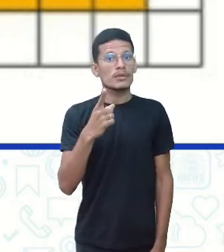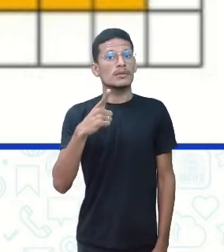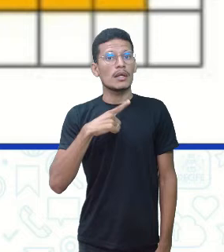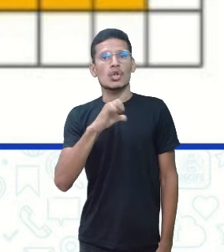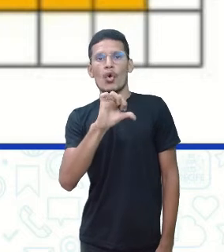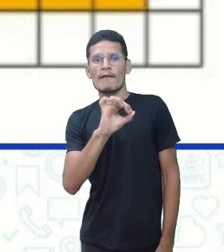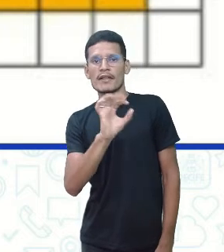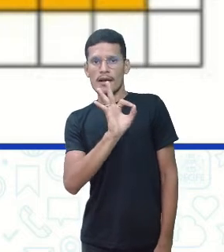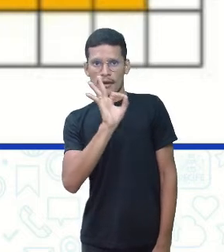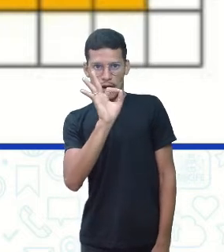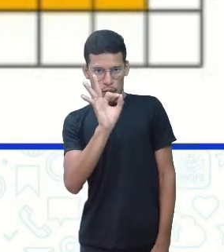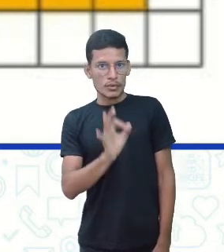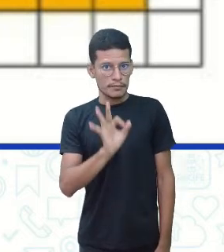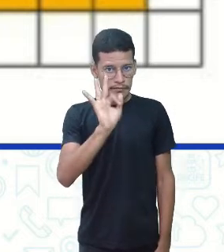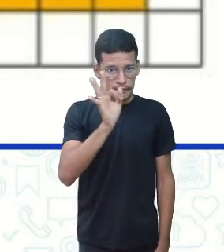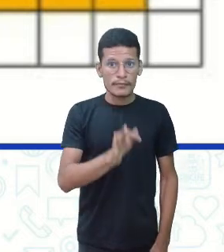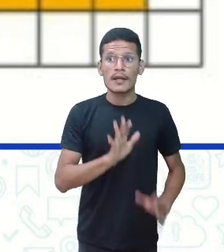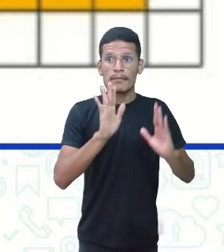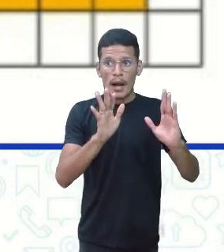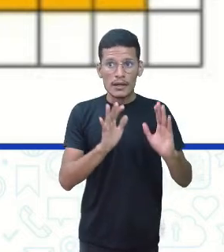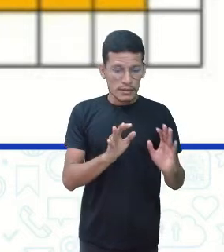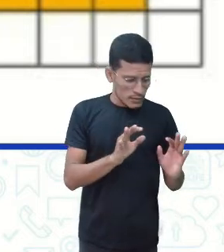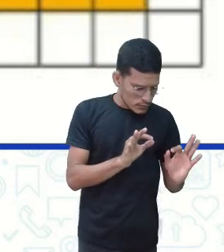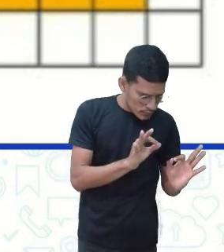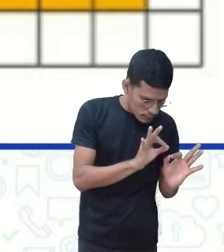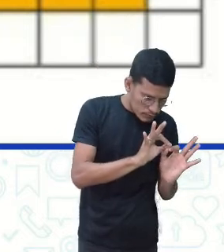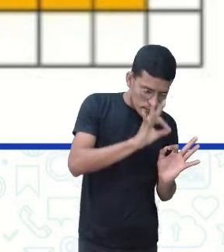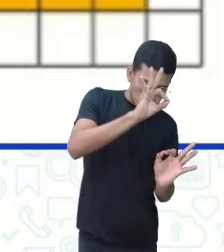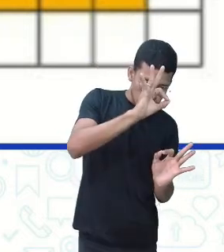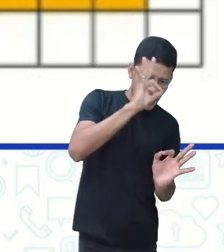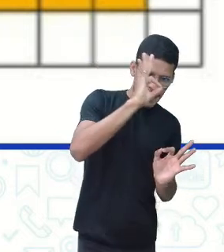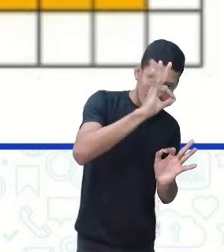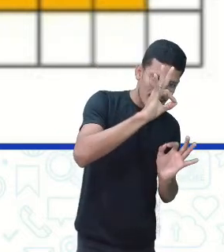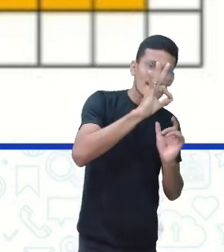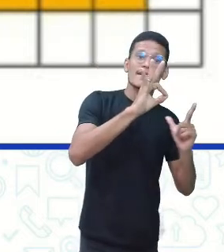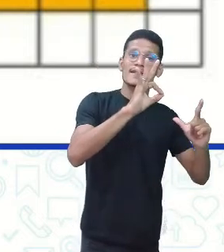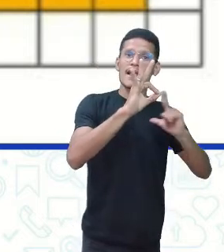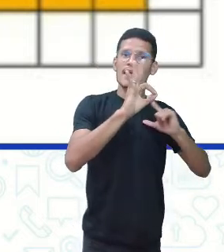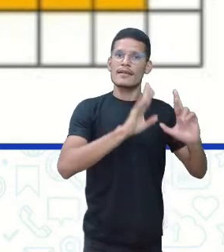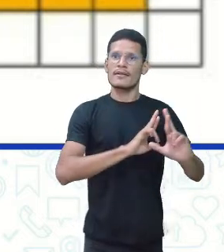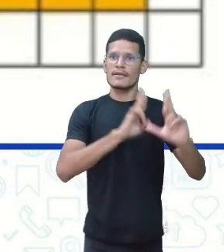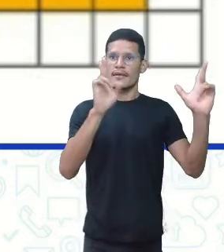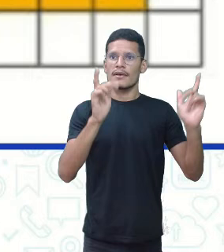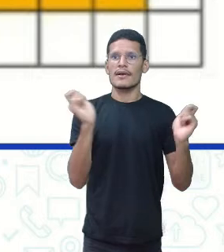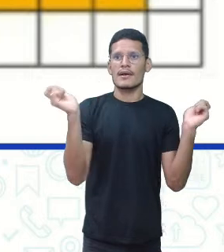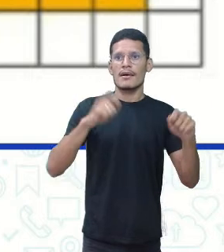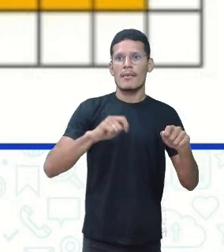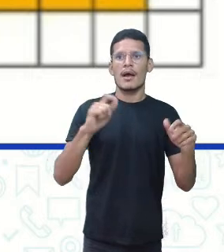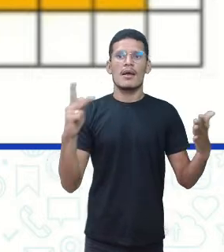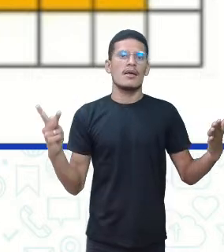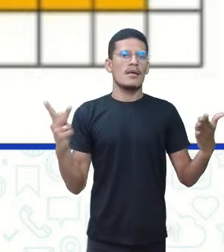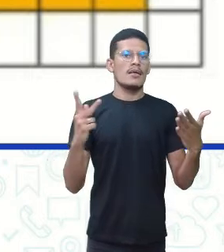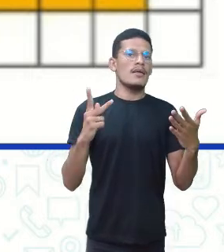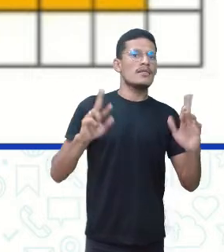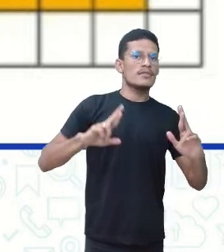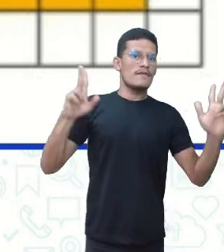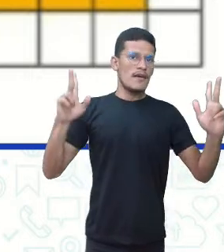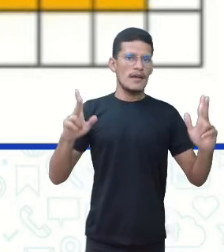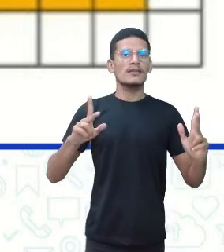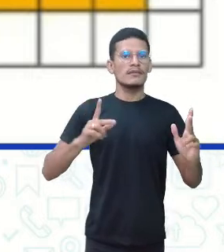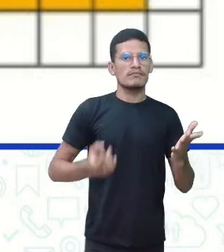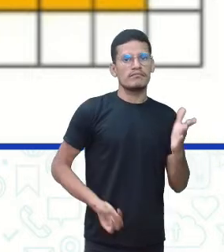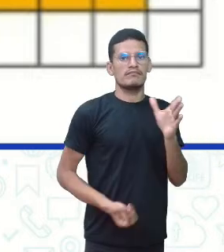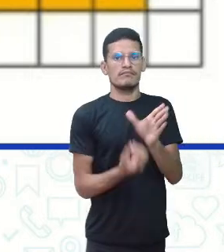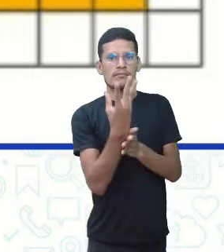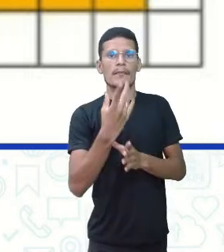ângulo de 90 graus. Já ali em cima, a gente tem um ângulo bem diferente que está sendo formado, né? Esse triângulo daí, ele está com